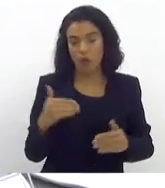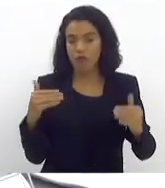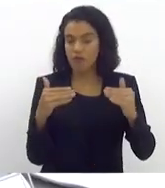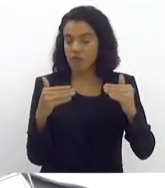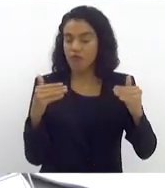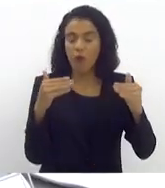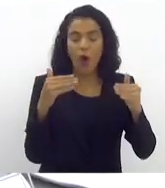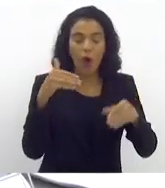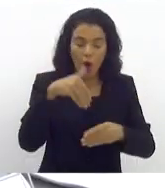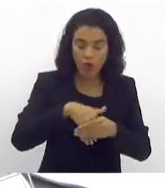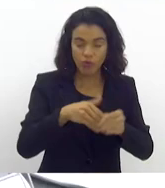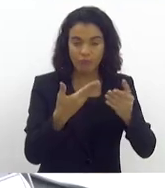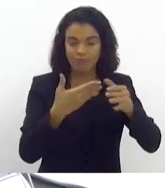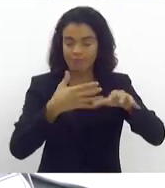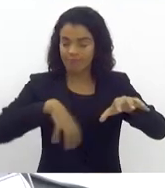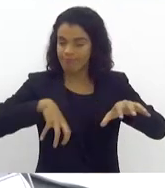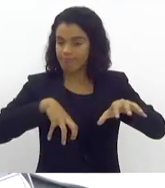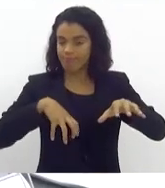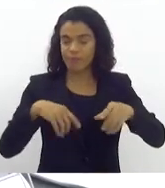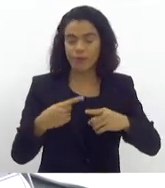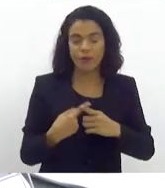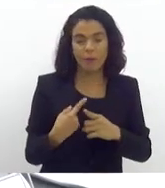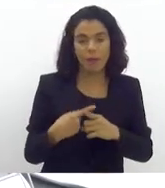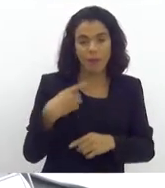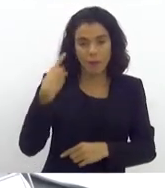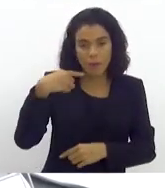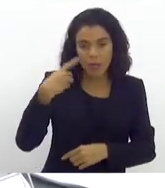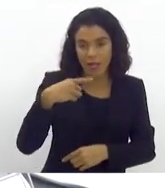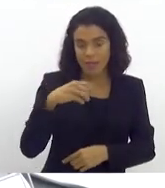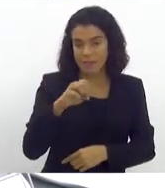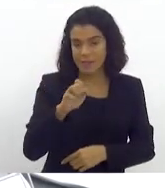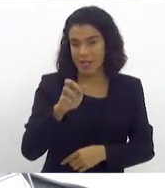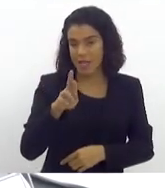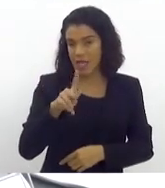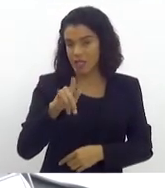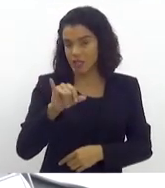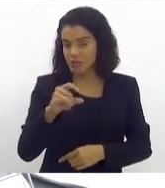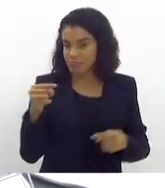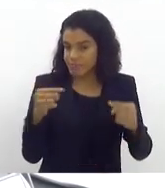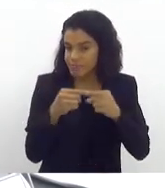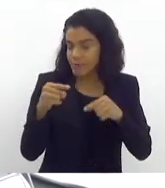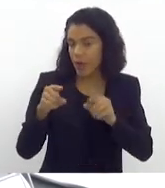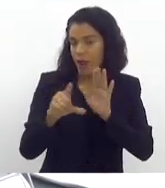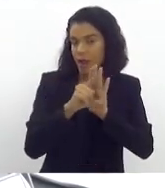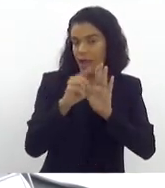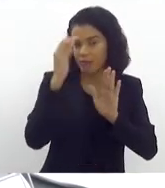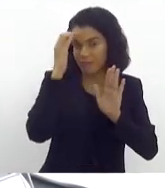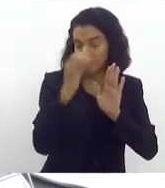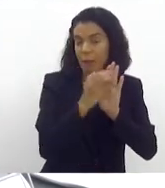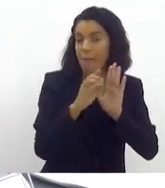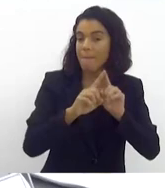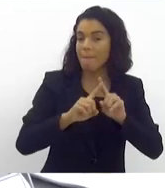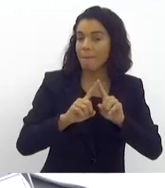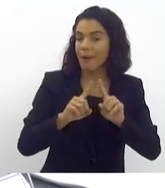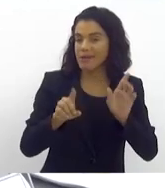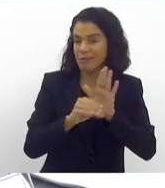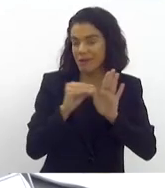inconstitucionalidade. Então a gente tem o parecer do deputado doutor Serginho pela legalidade com emendas e o meu parecer em apartado